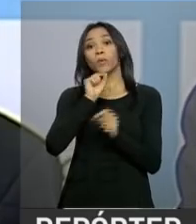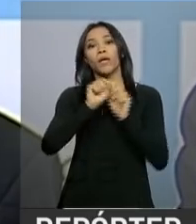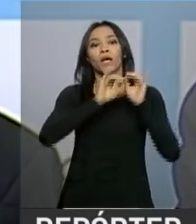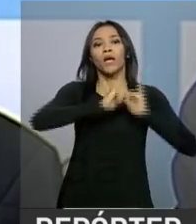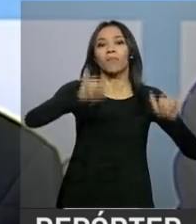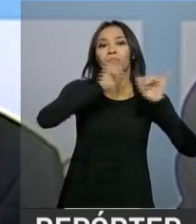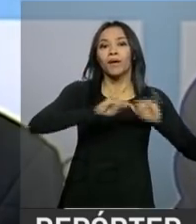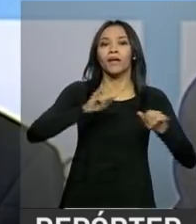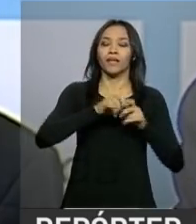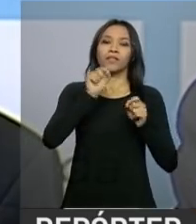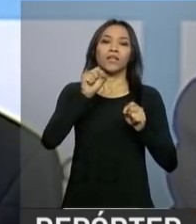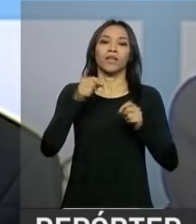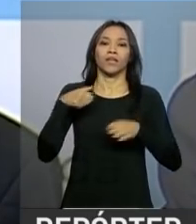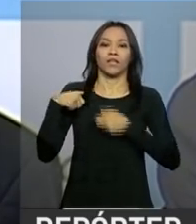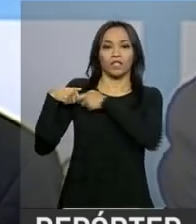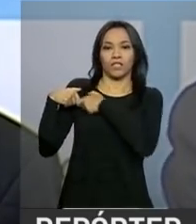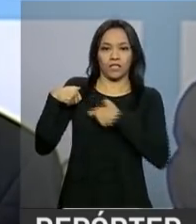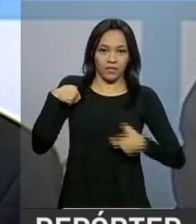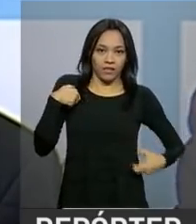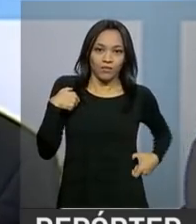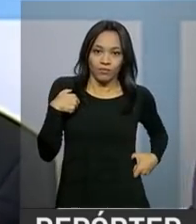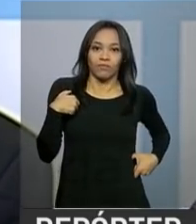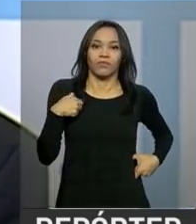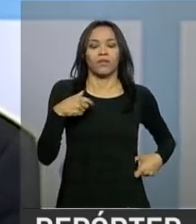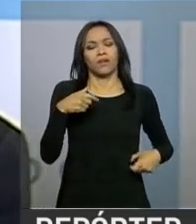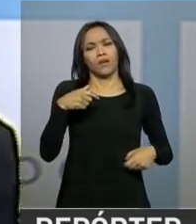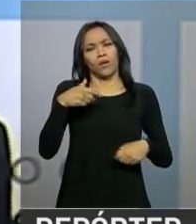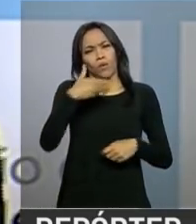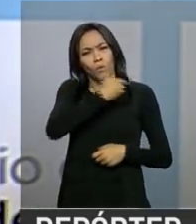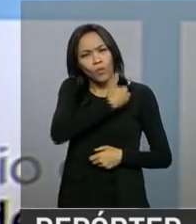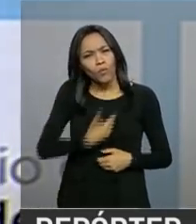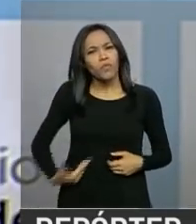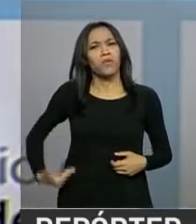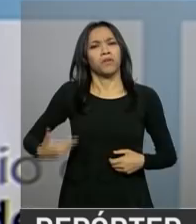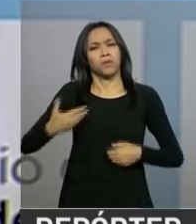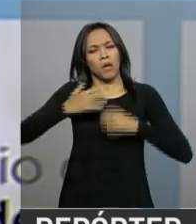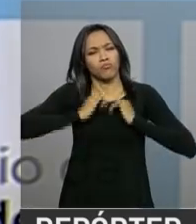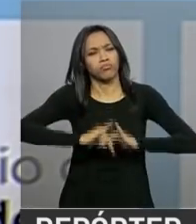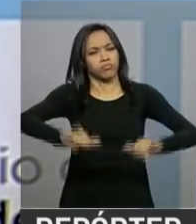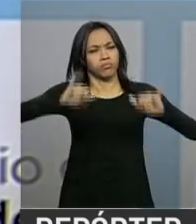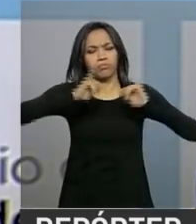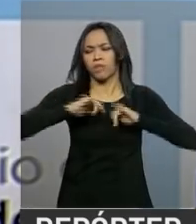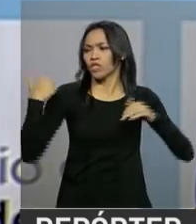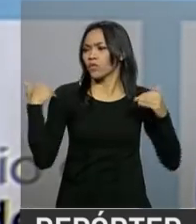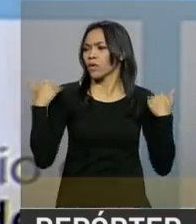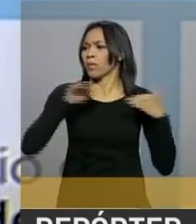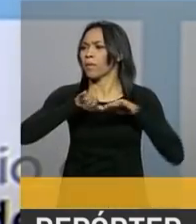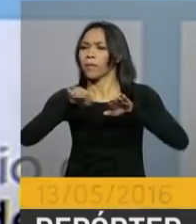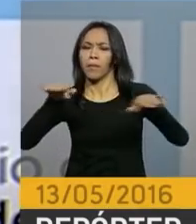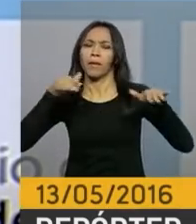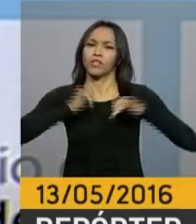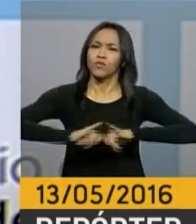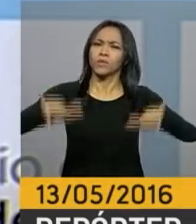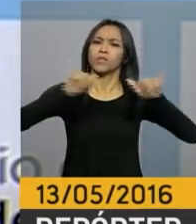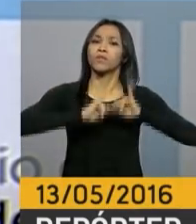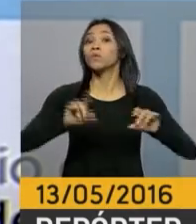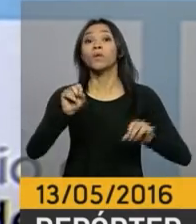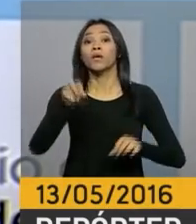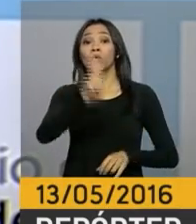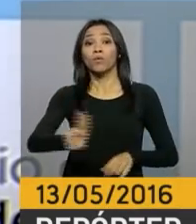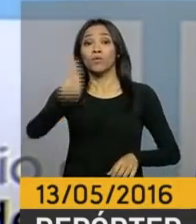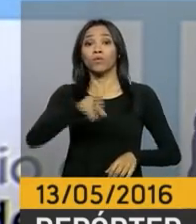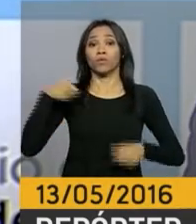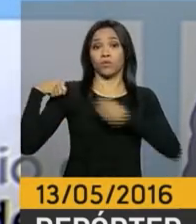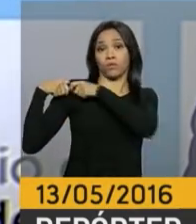segurança governo fez várias campanhas muito expressiv paraa população usar cino de segurança